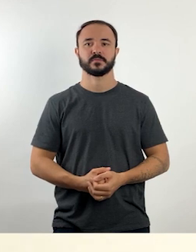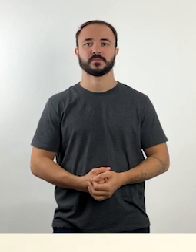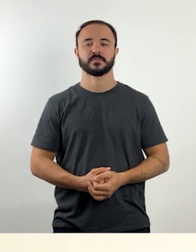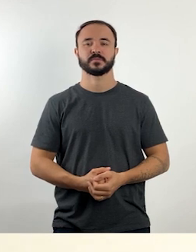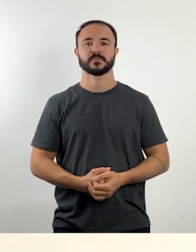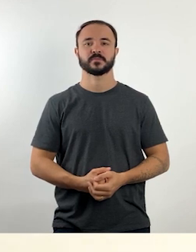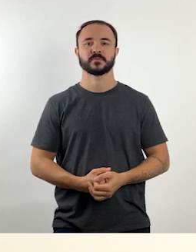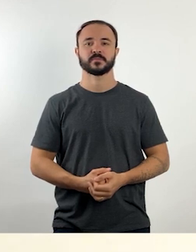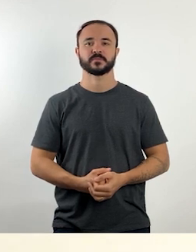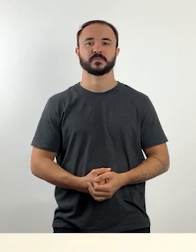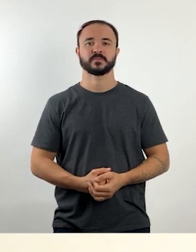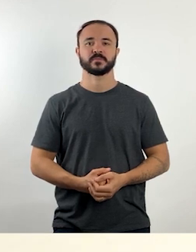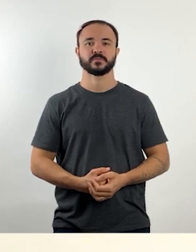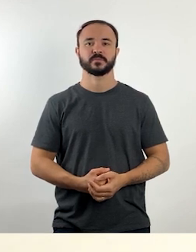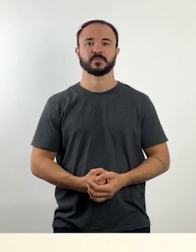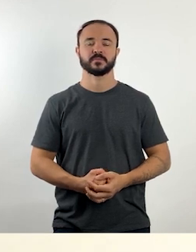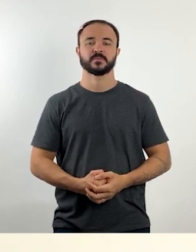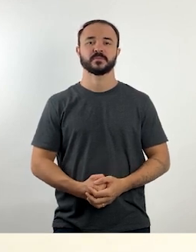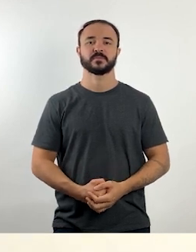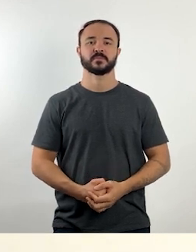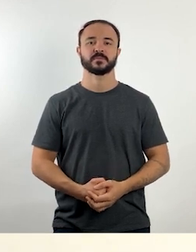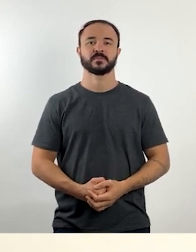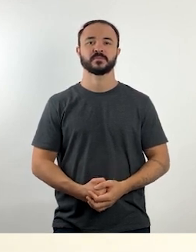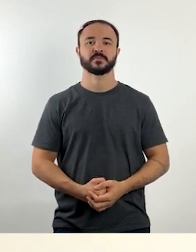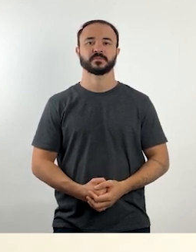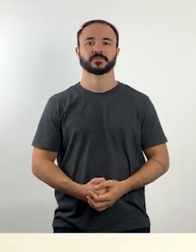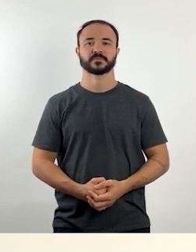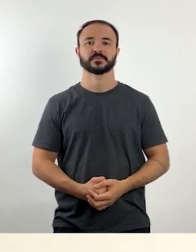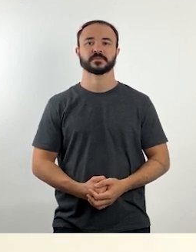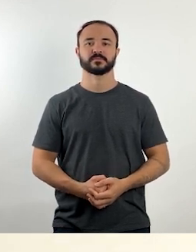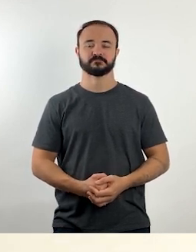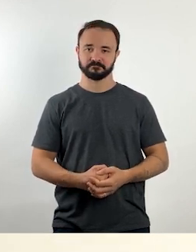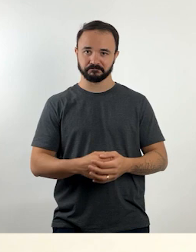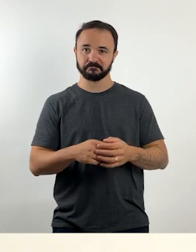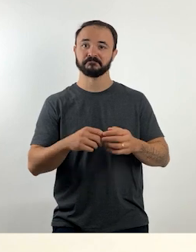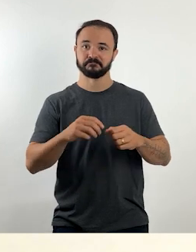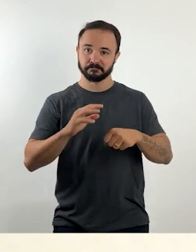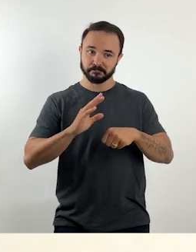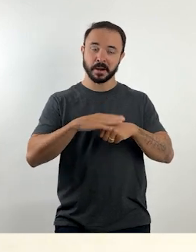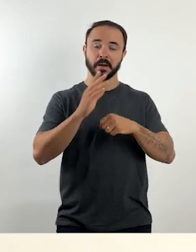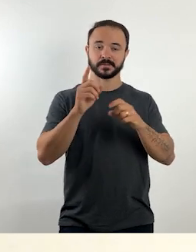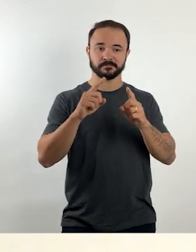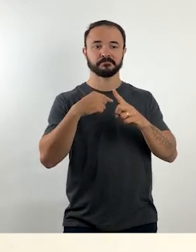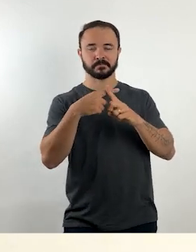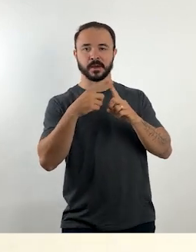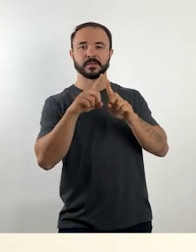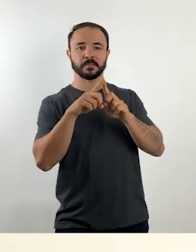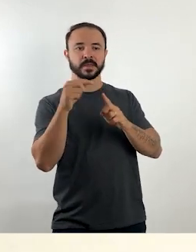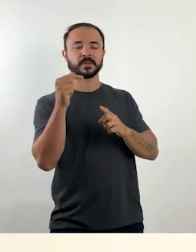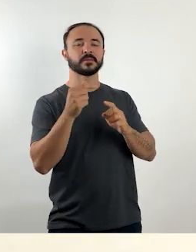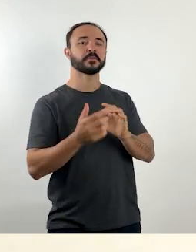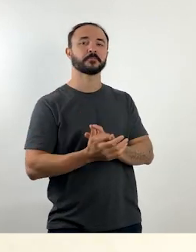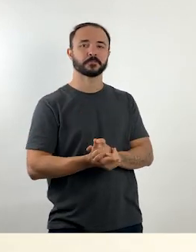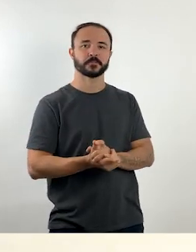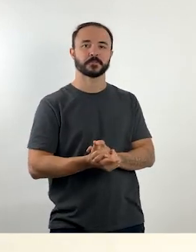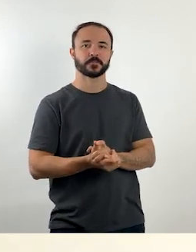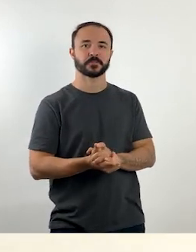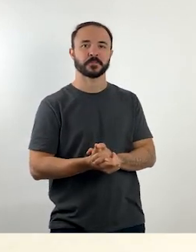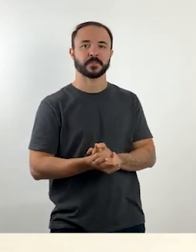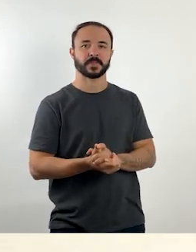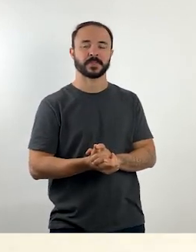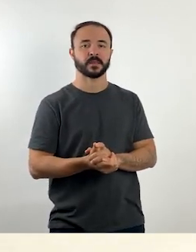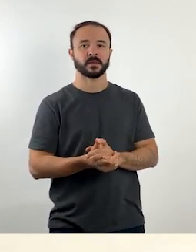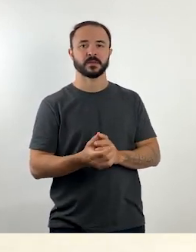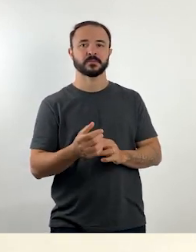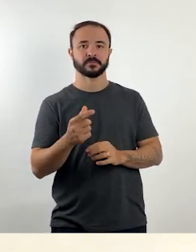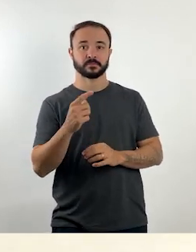3º furo da minha peça de 7. Além disso, eu vou agora colocar essa pecinha